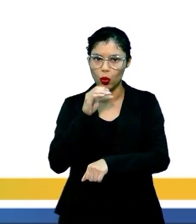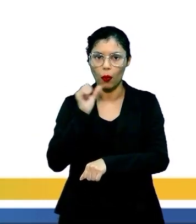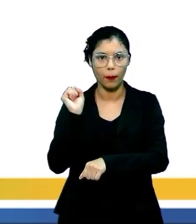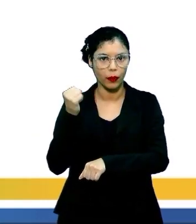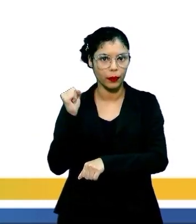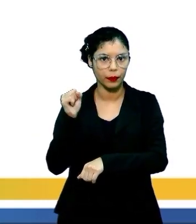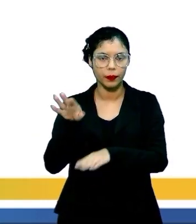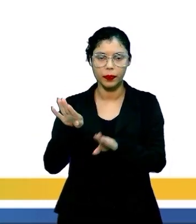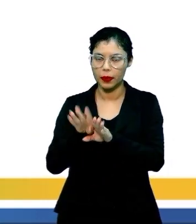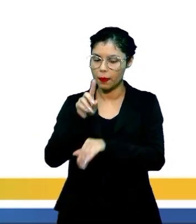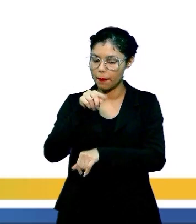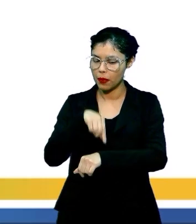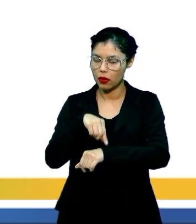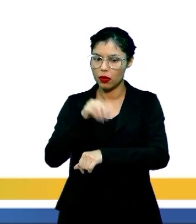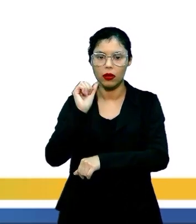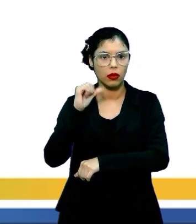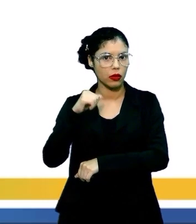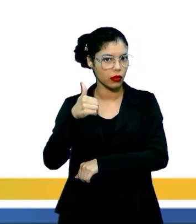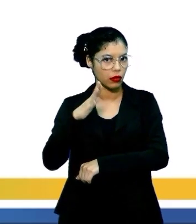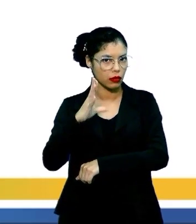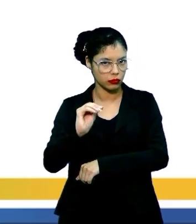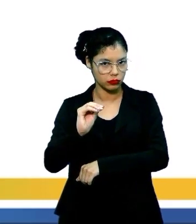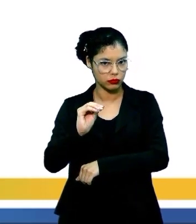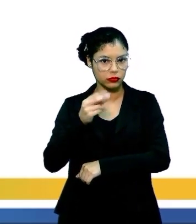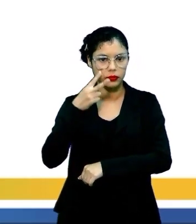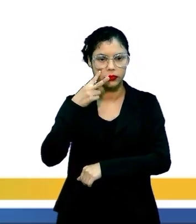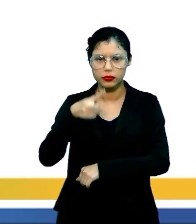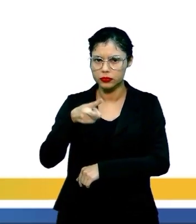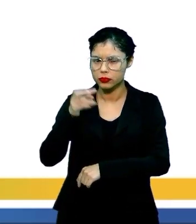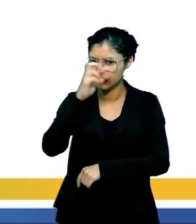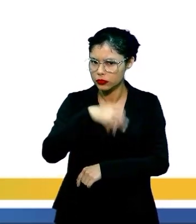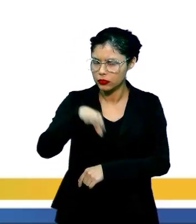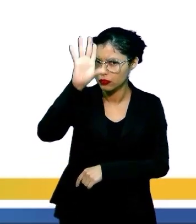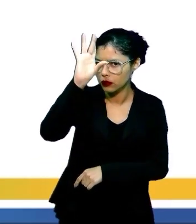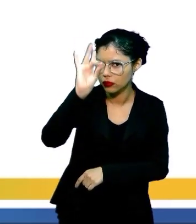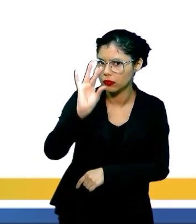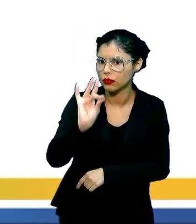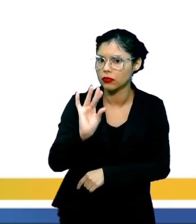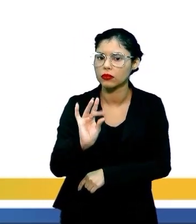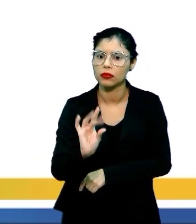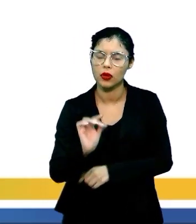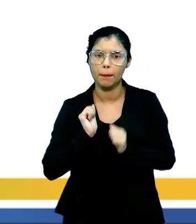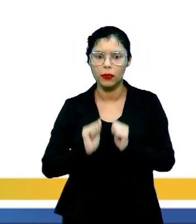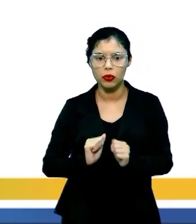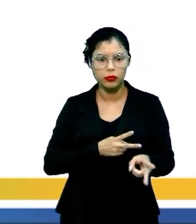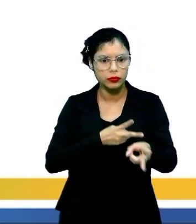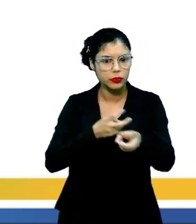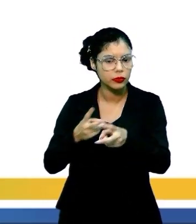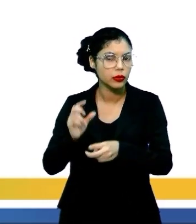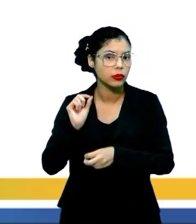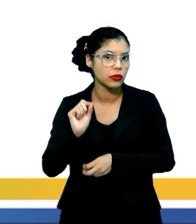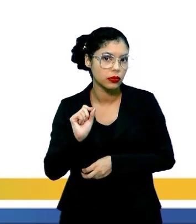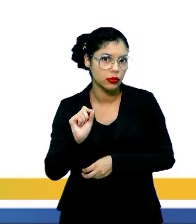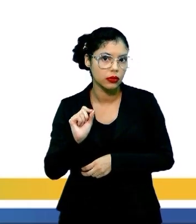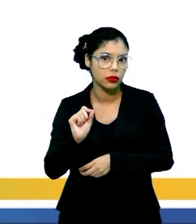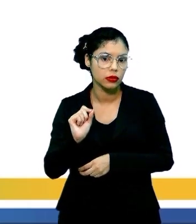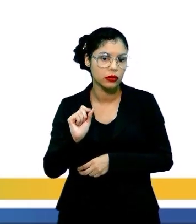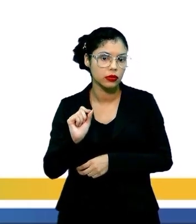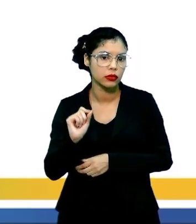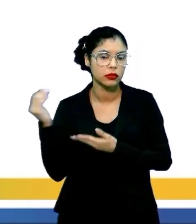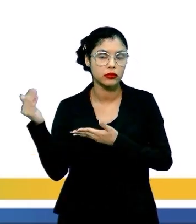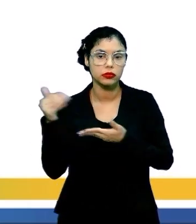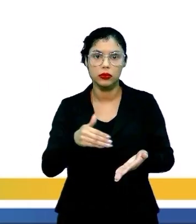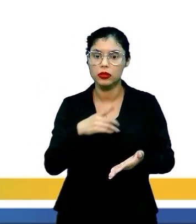e também passou um tempo maior na velocidade 10. Analisando cada situação, podemos observar que essa pessoa